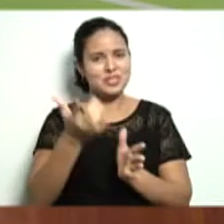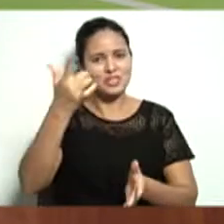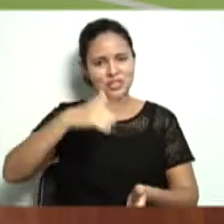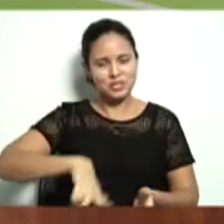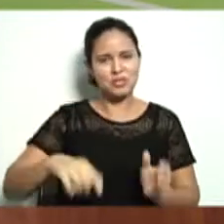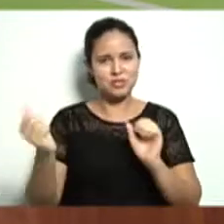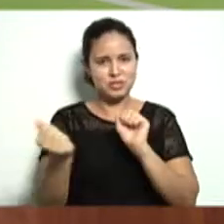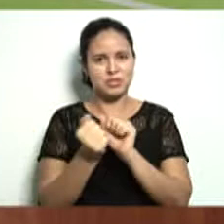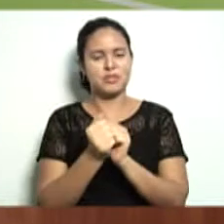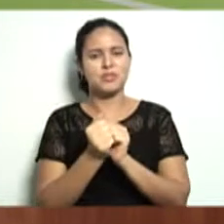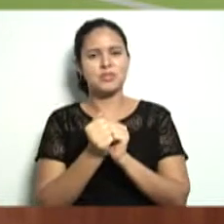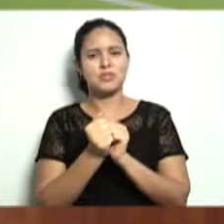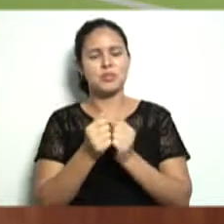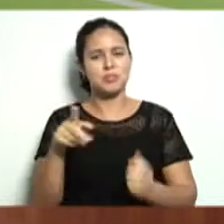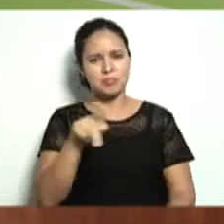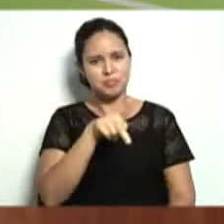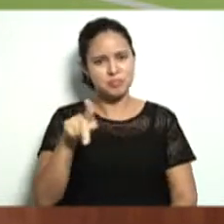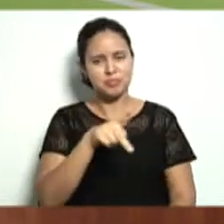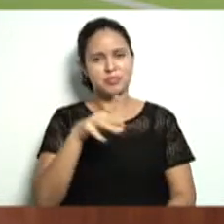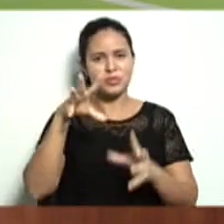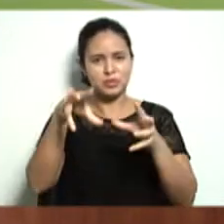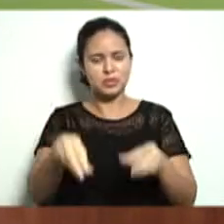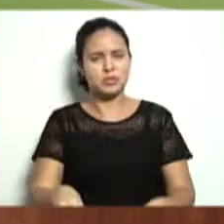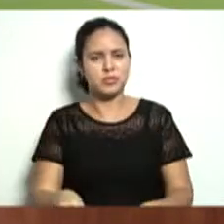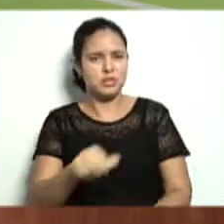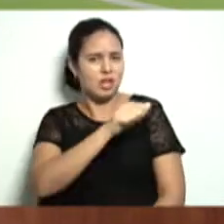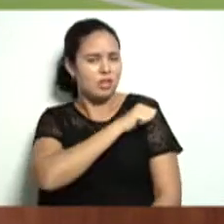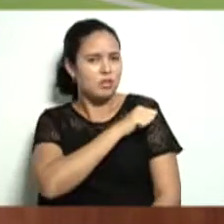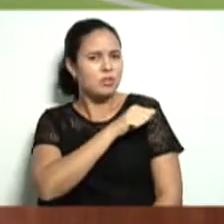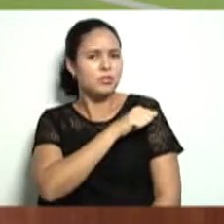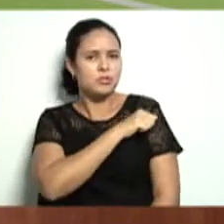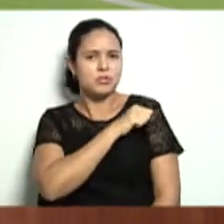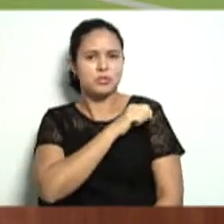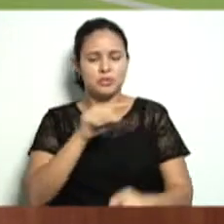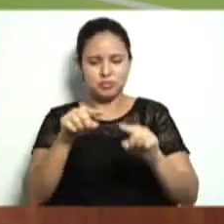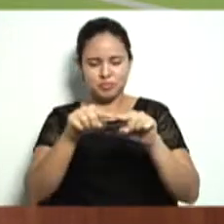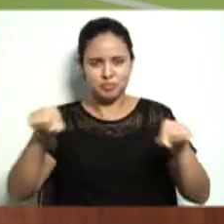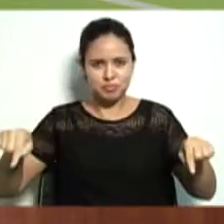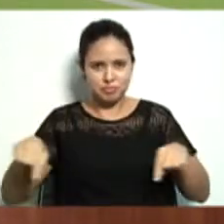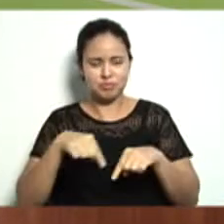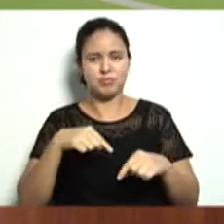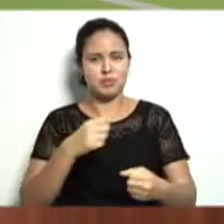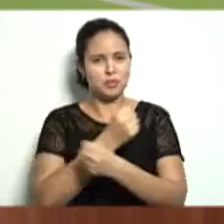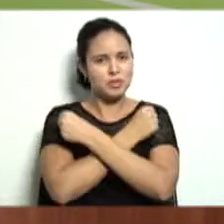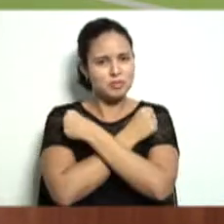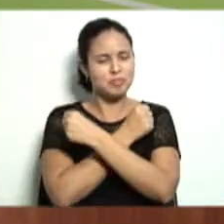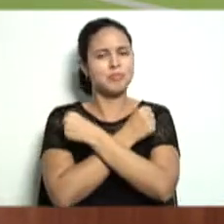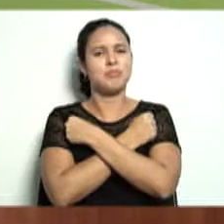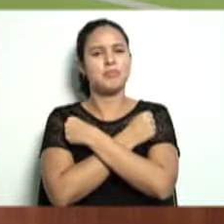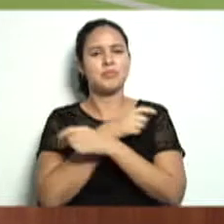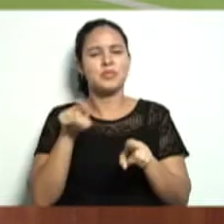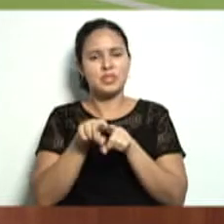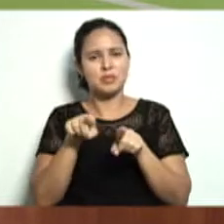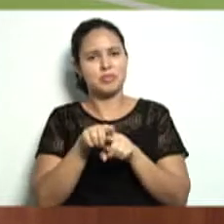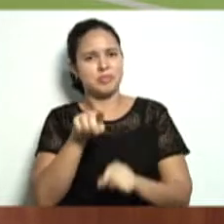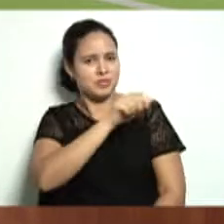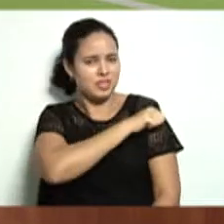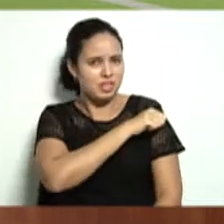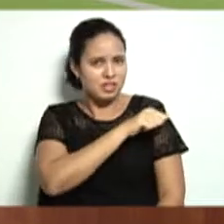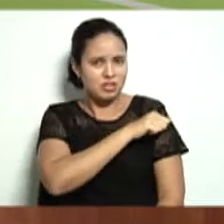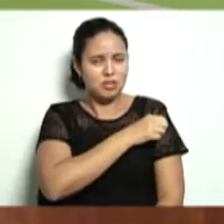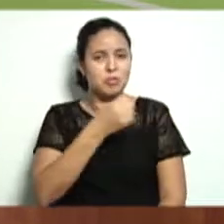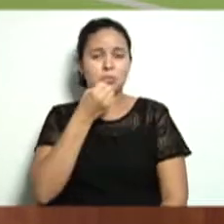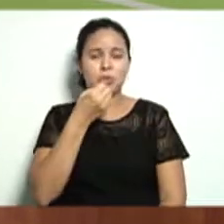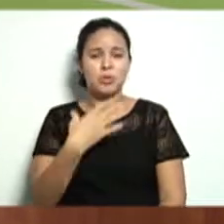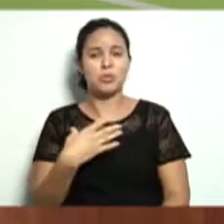vez com a gente. Professores que estão aí juntinhos dos nossos alunos. Um abraço para vocês, nossos alunos também. Muito bom